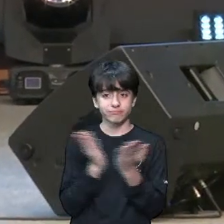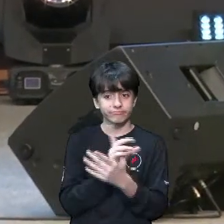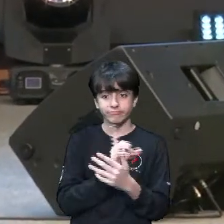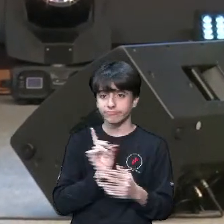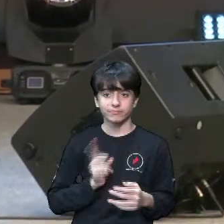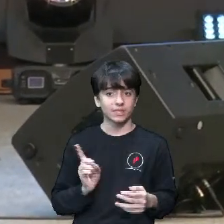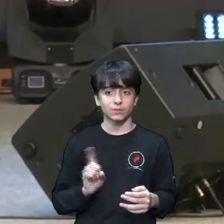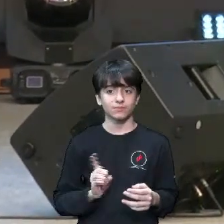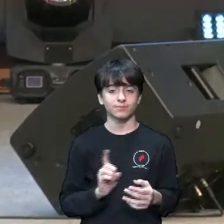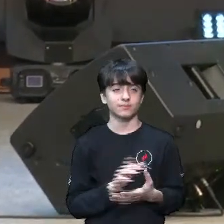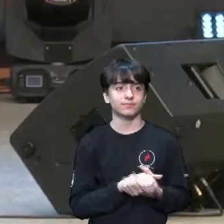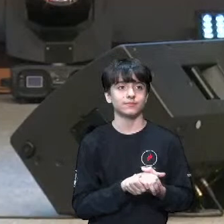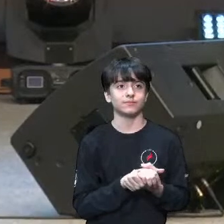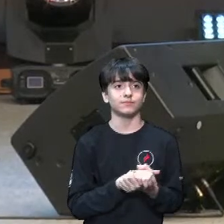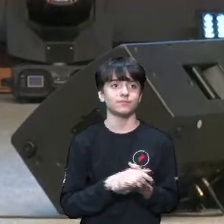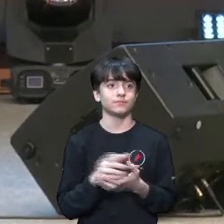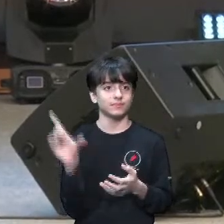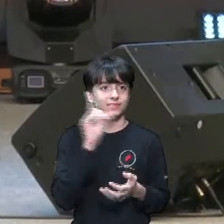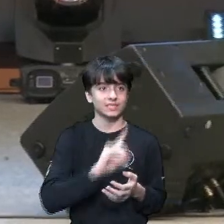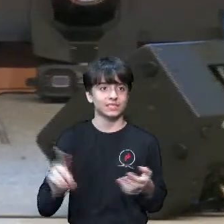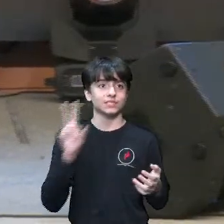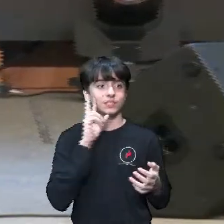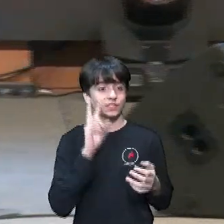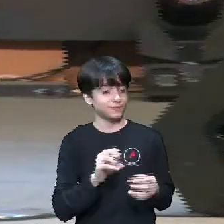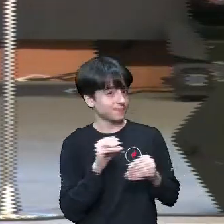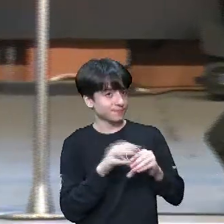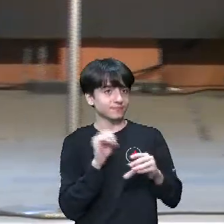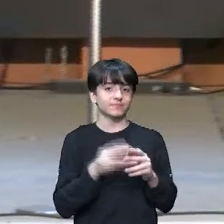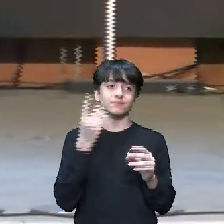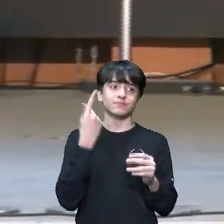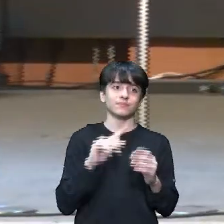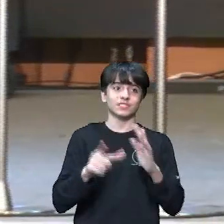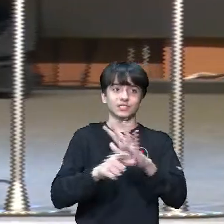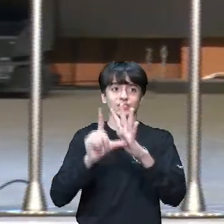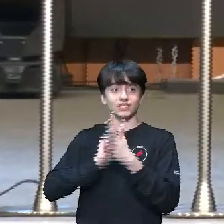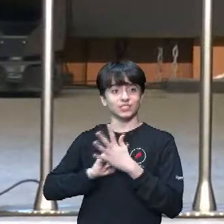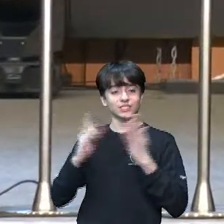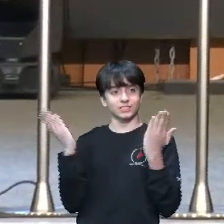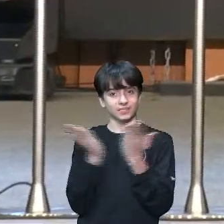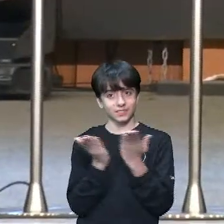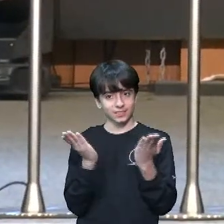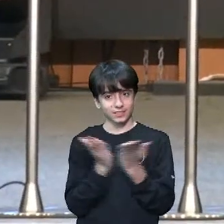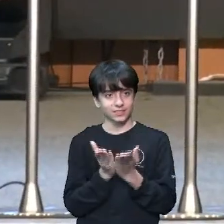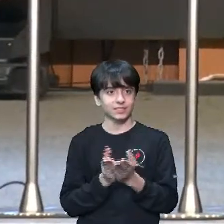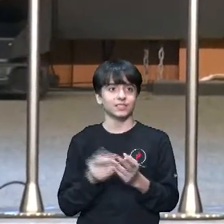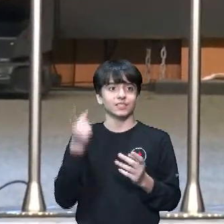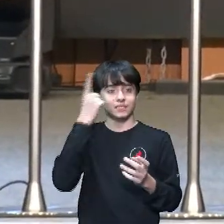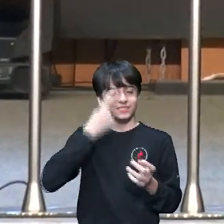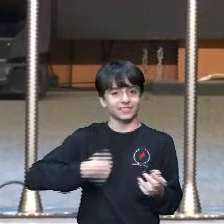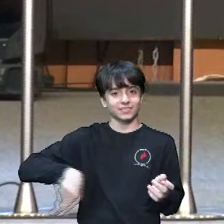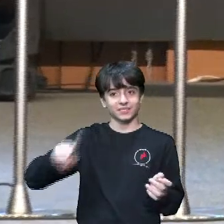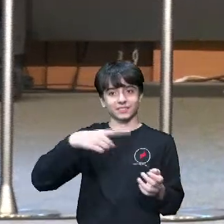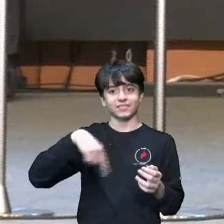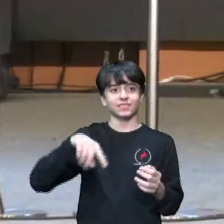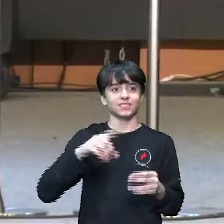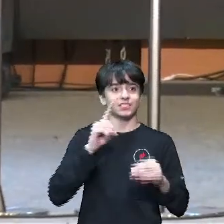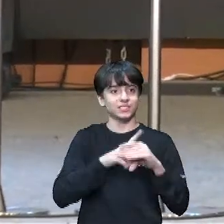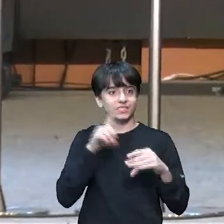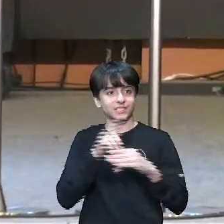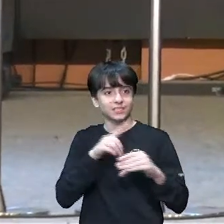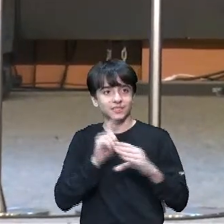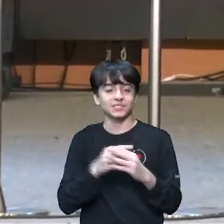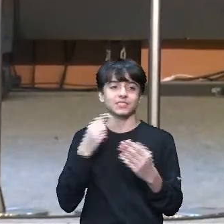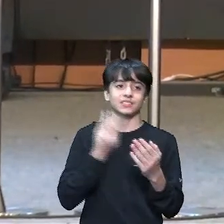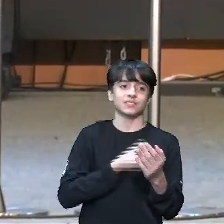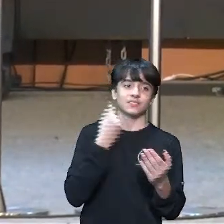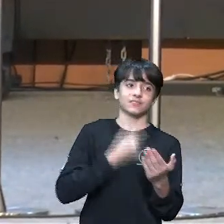era crente ainda e Deus já tinha recebido as ofertas dele. Imagina você, irmão, que é ofertante, é dizimista, faz campanha,